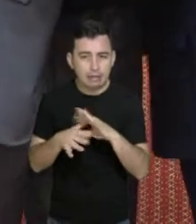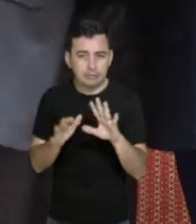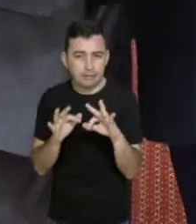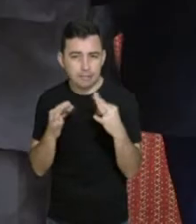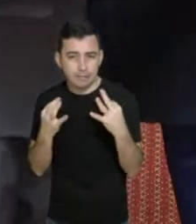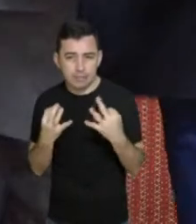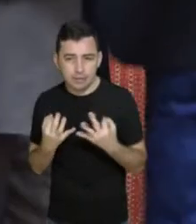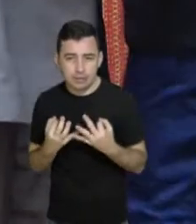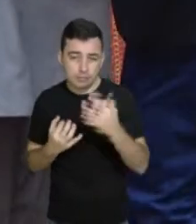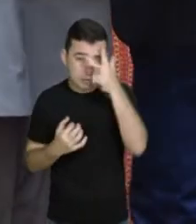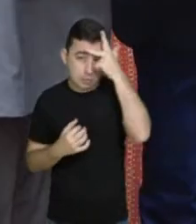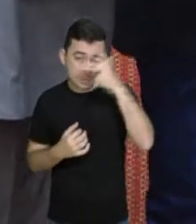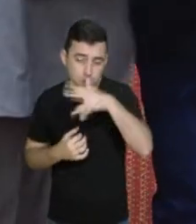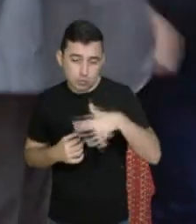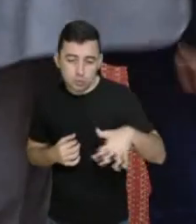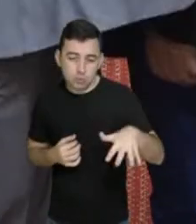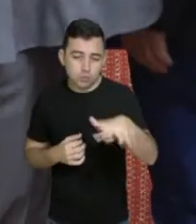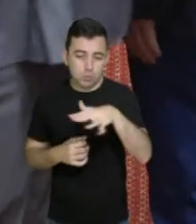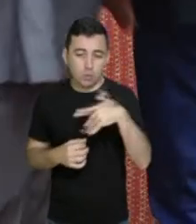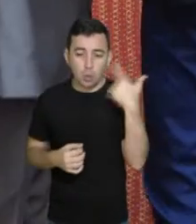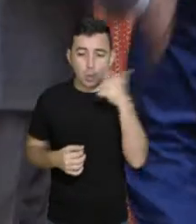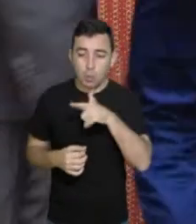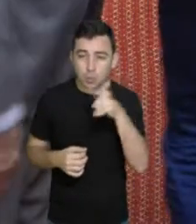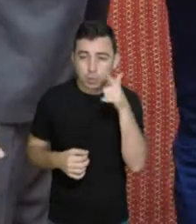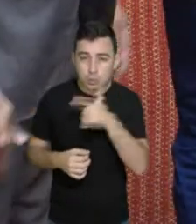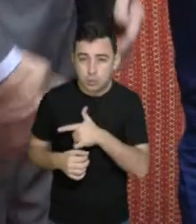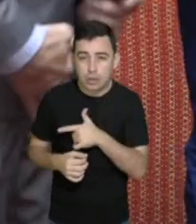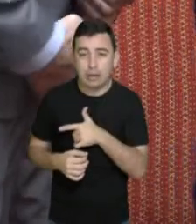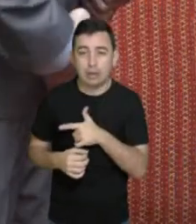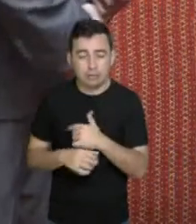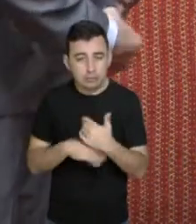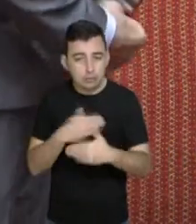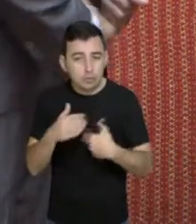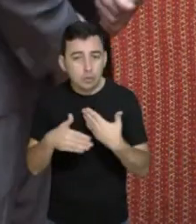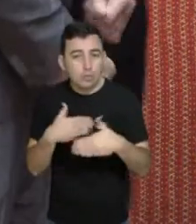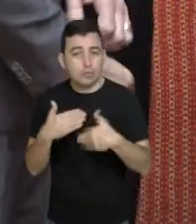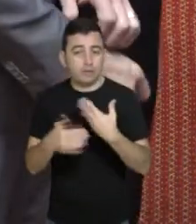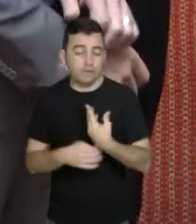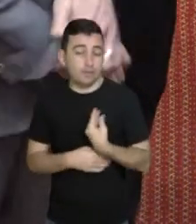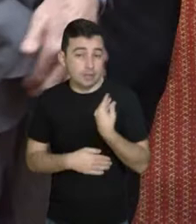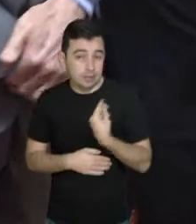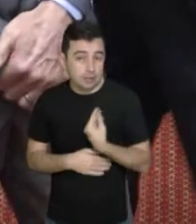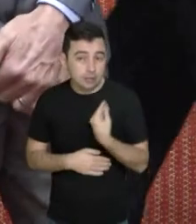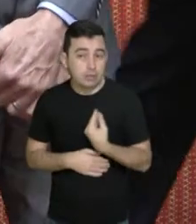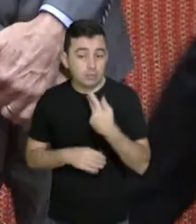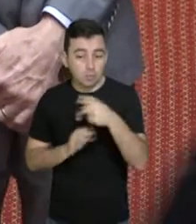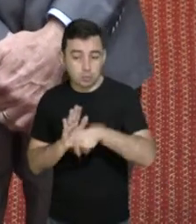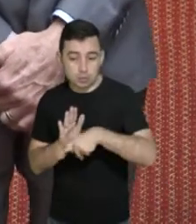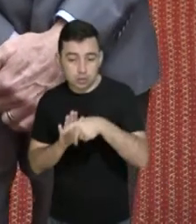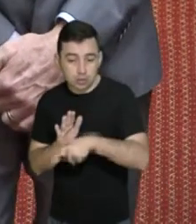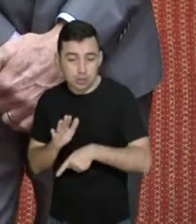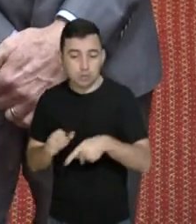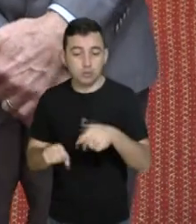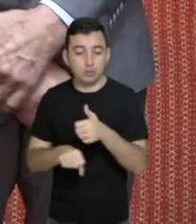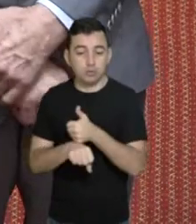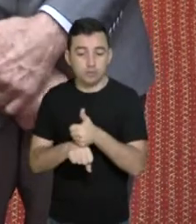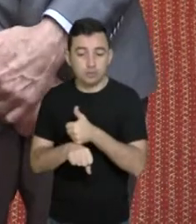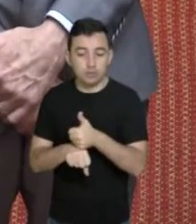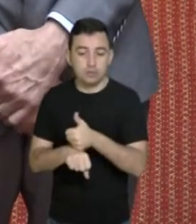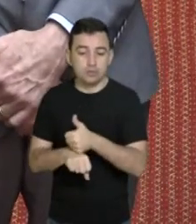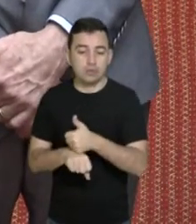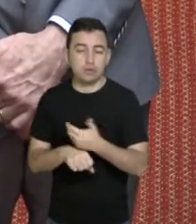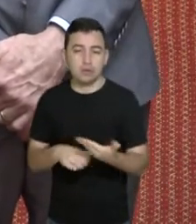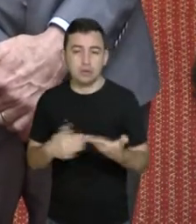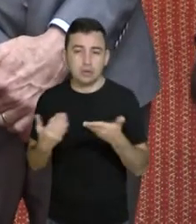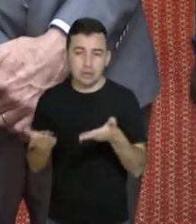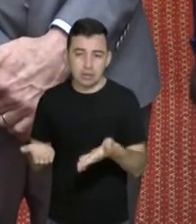verdade, pessoas que construíram a sua concepção de vida e de projeto profissional, ex-deputado Jorge